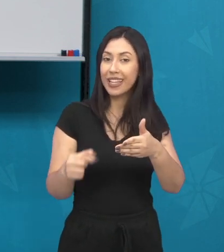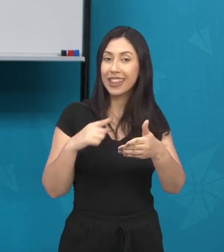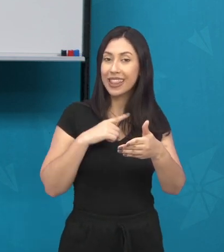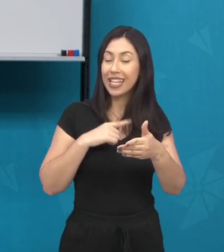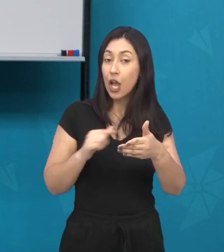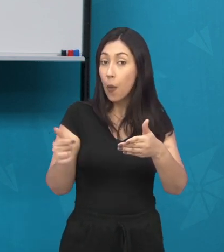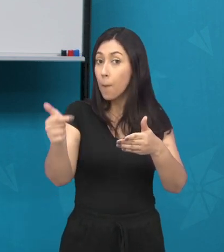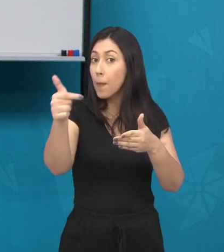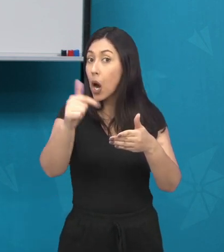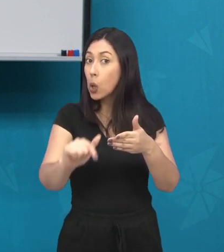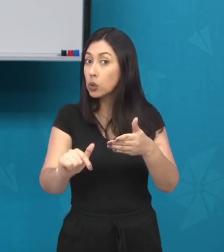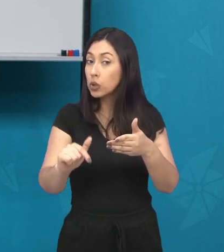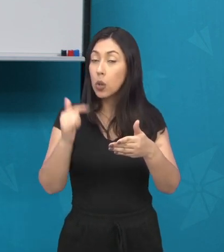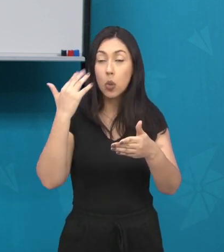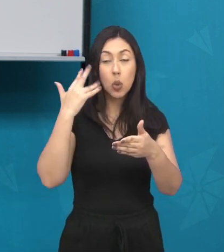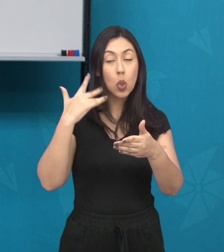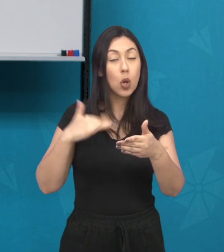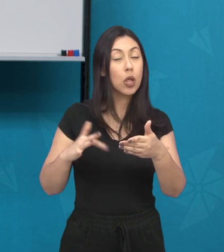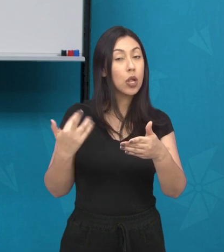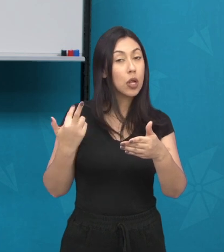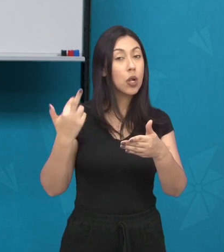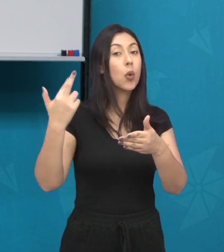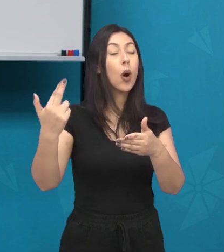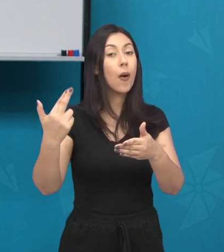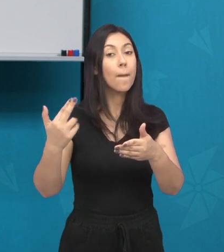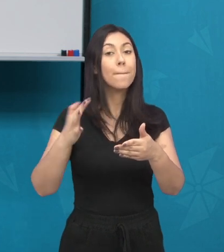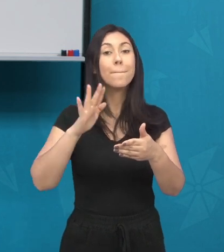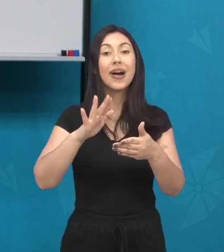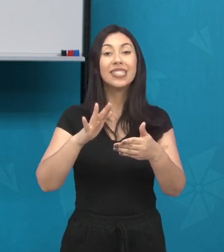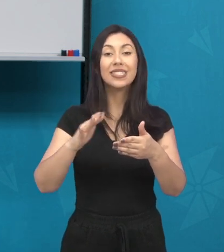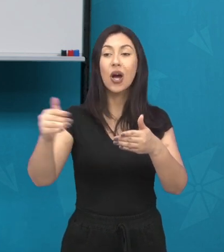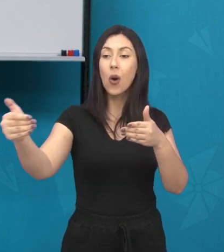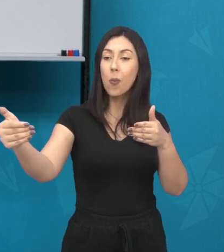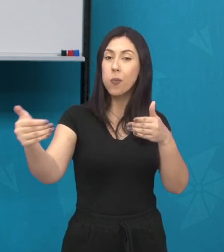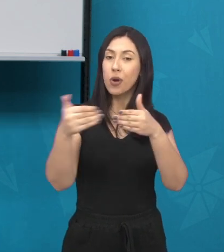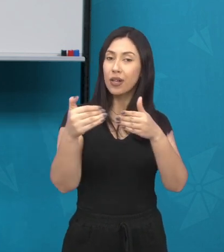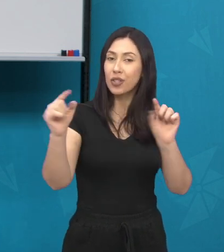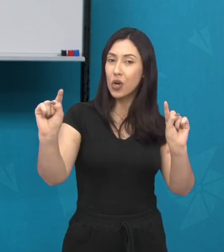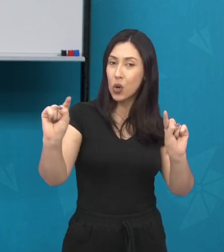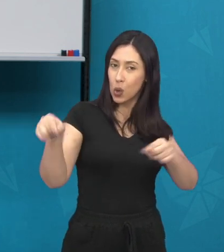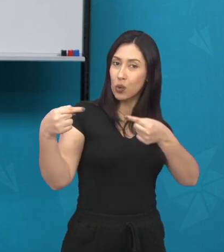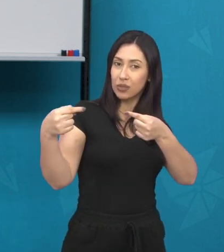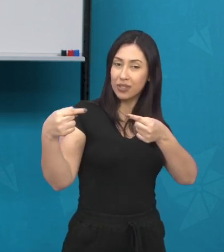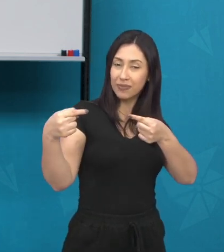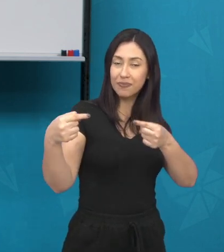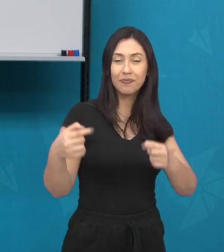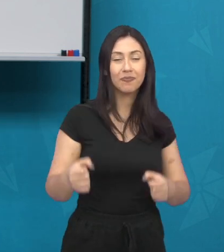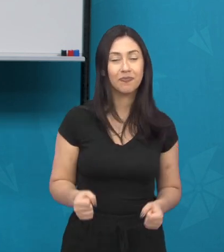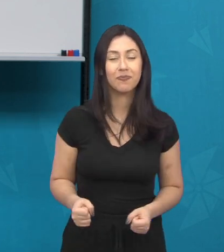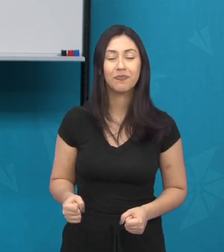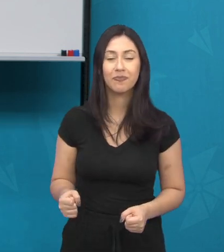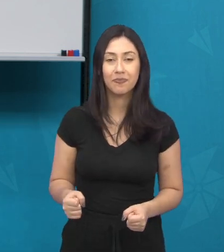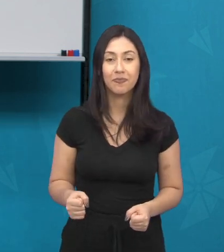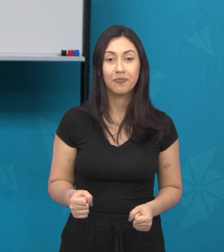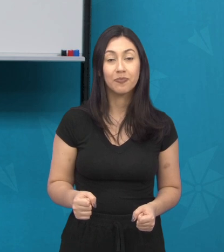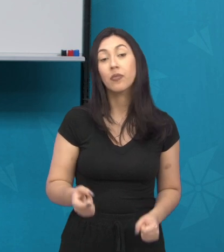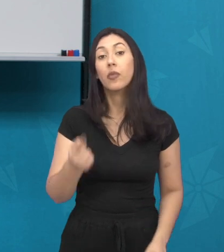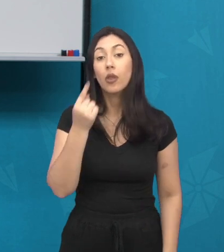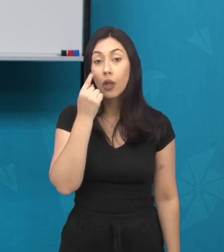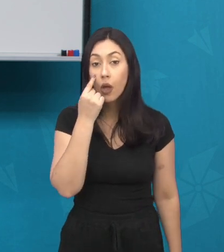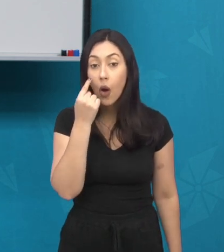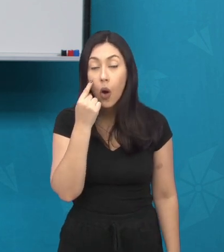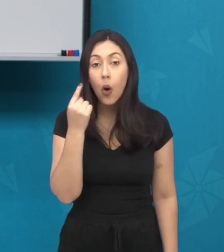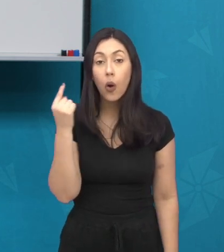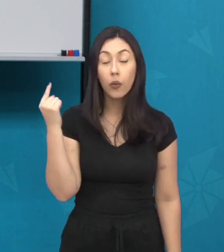de mesma natureza na mesma direção porém em sentido contrário e